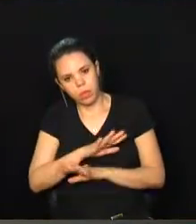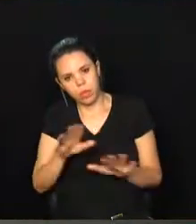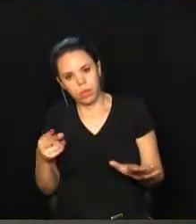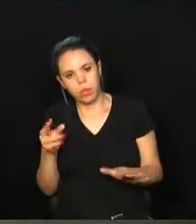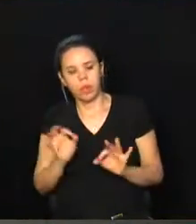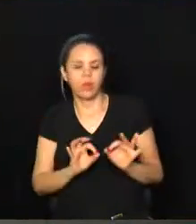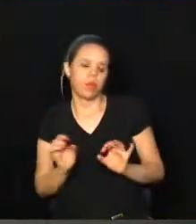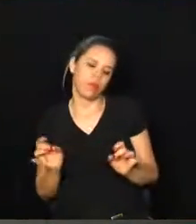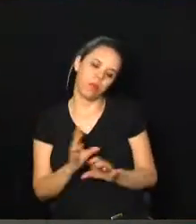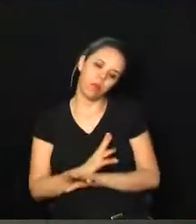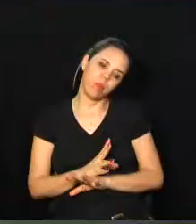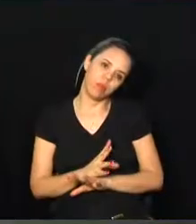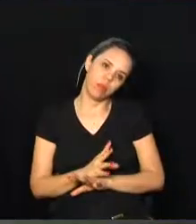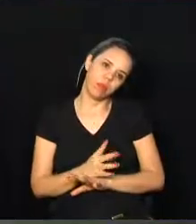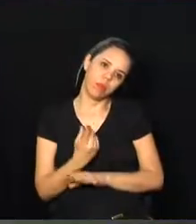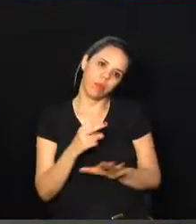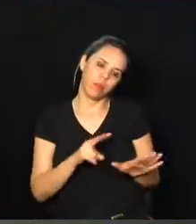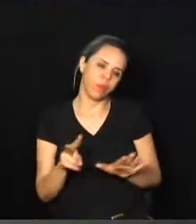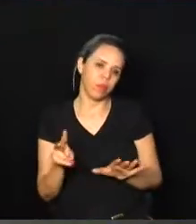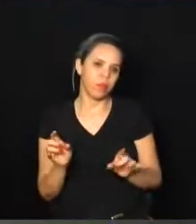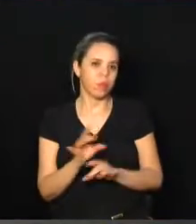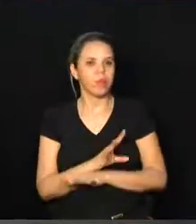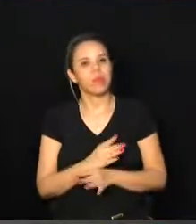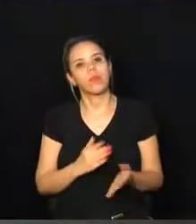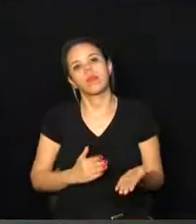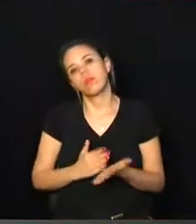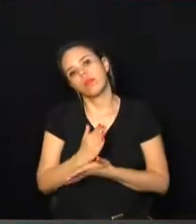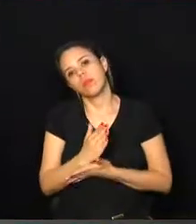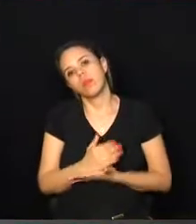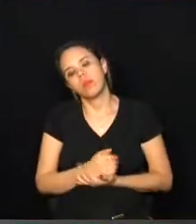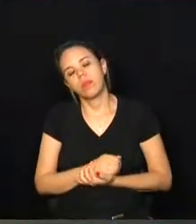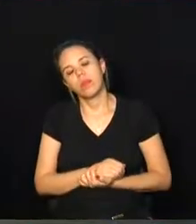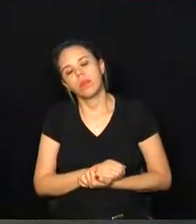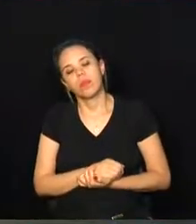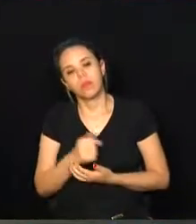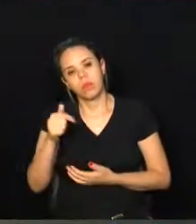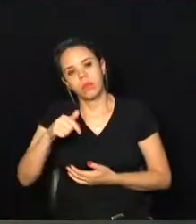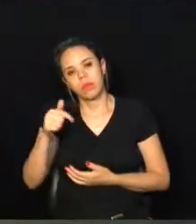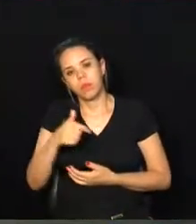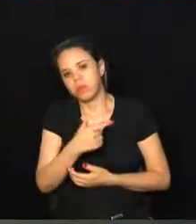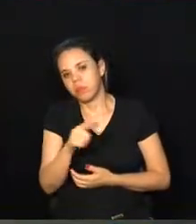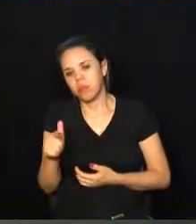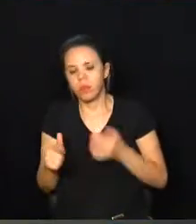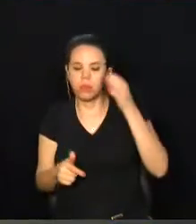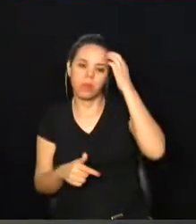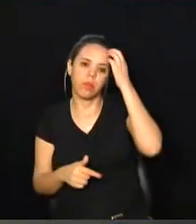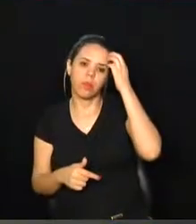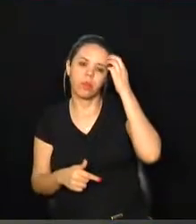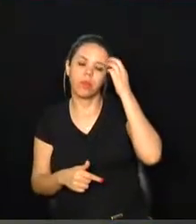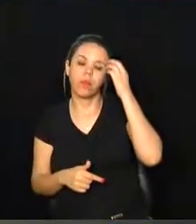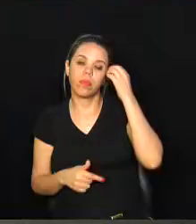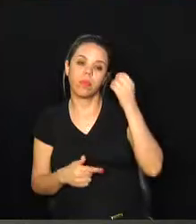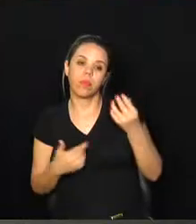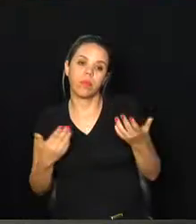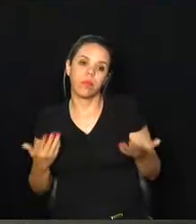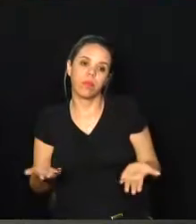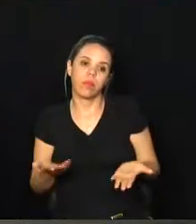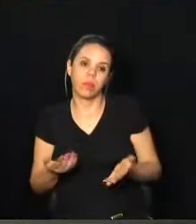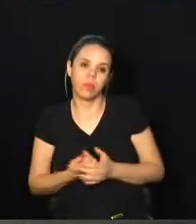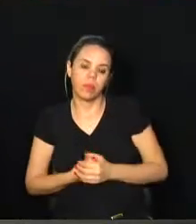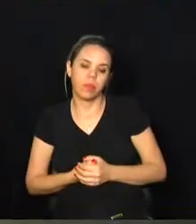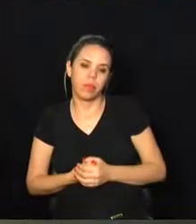ajeitei, pronto. Em uma semana o projeto estava aprovado. Quer dizer, aqui não tem isso, né? Então,